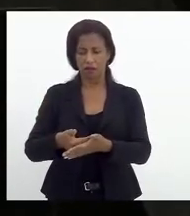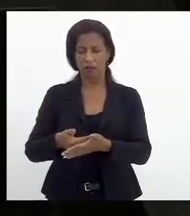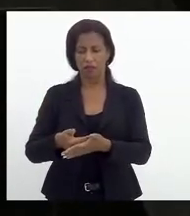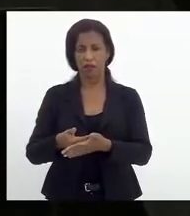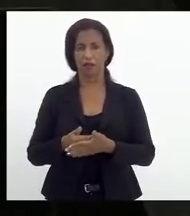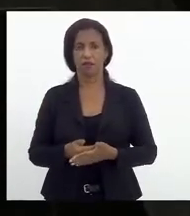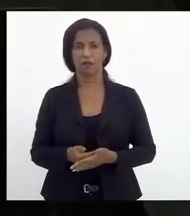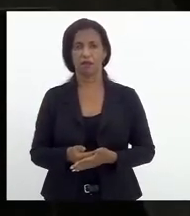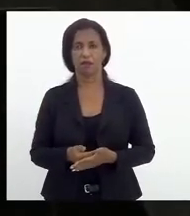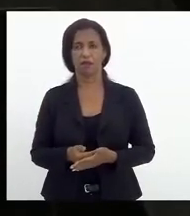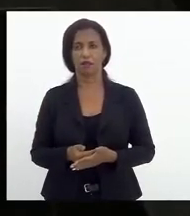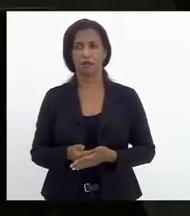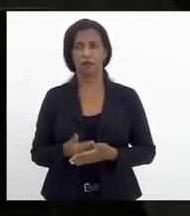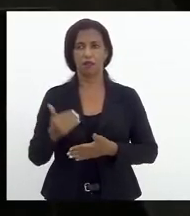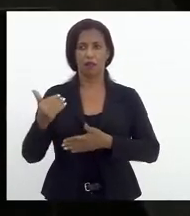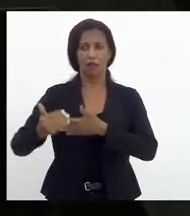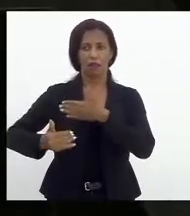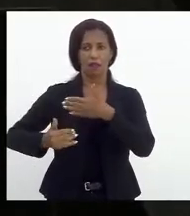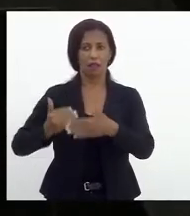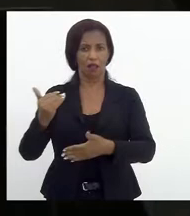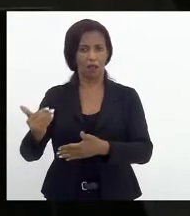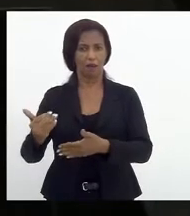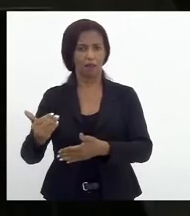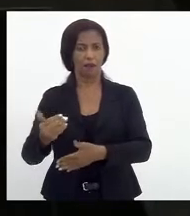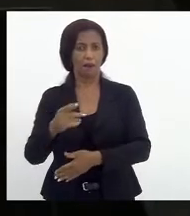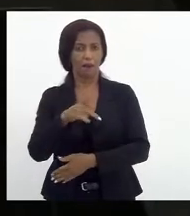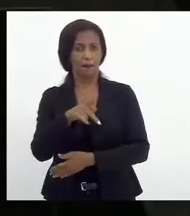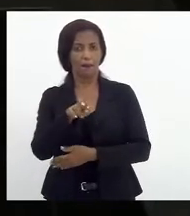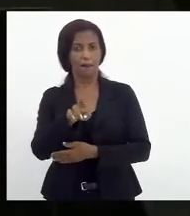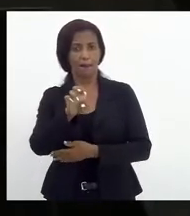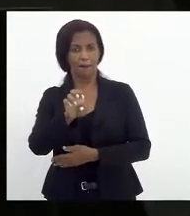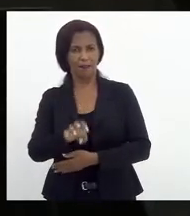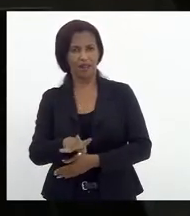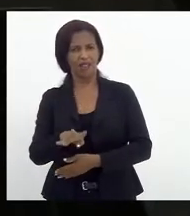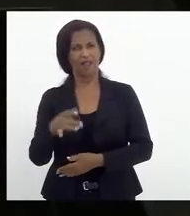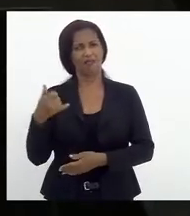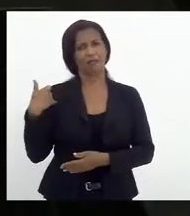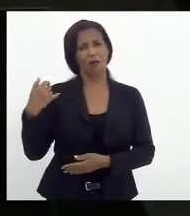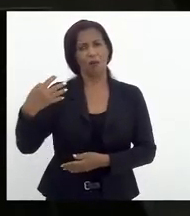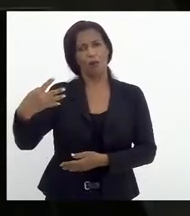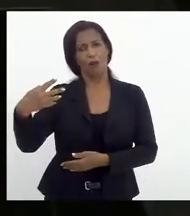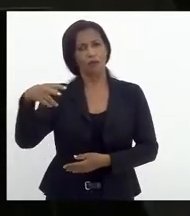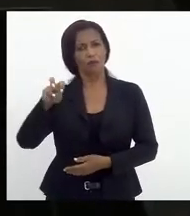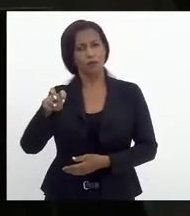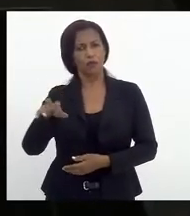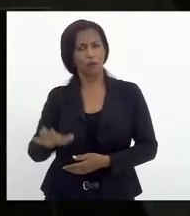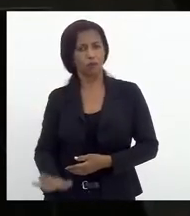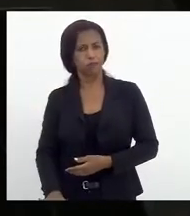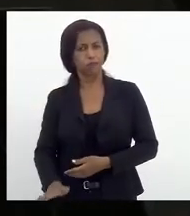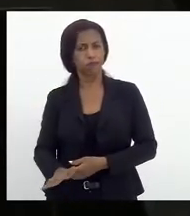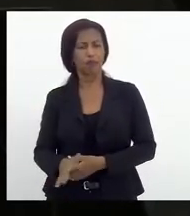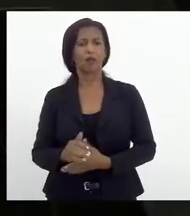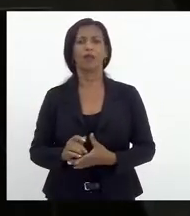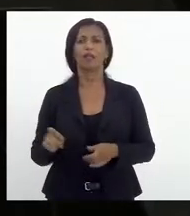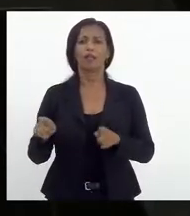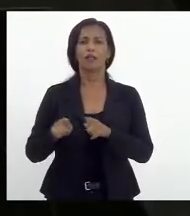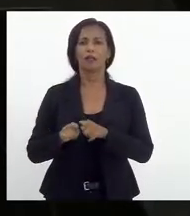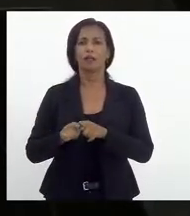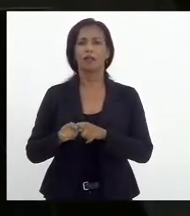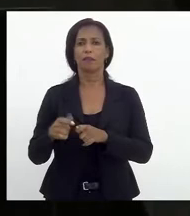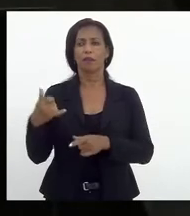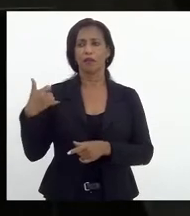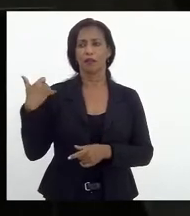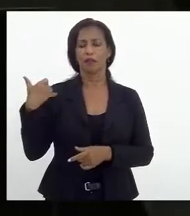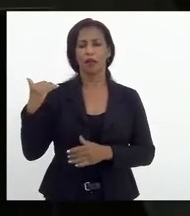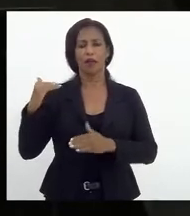etapa chamada pré-escolar, na faixa dos 4 e 5 anos, e a faixa etária